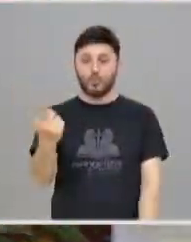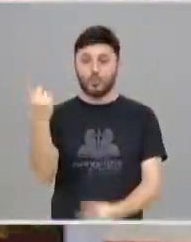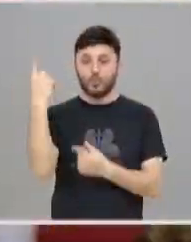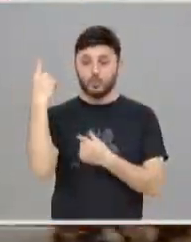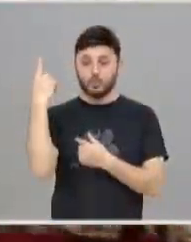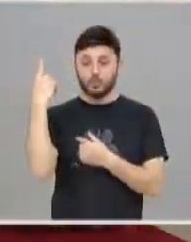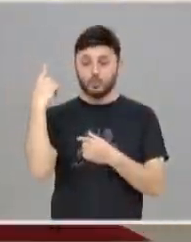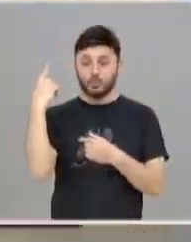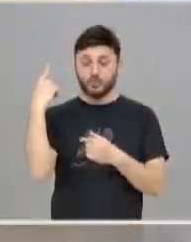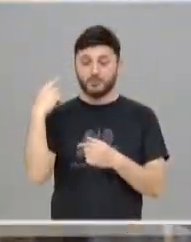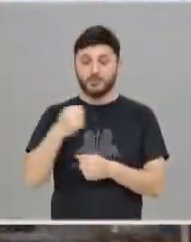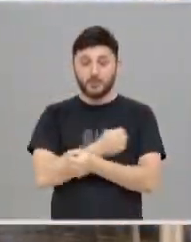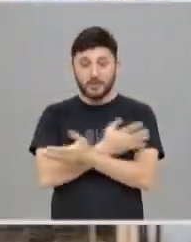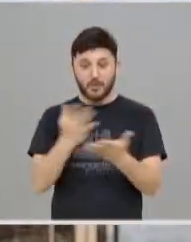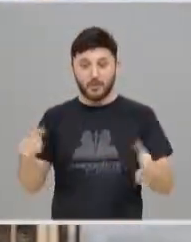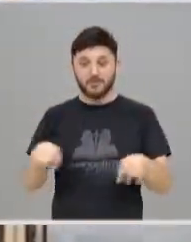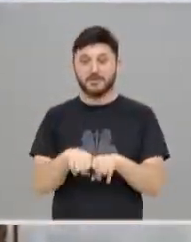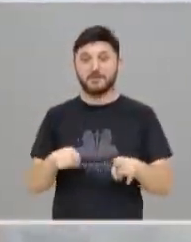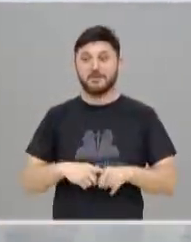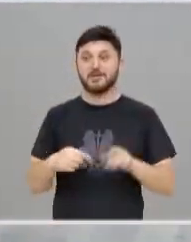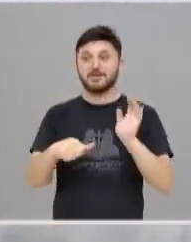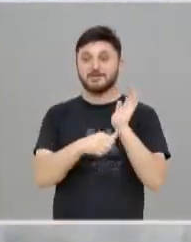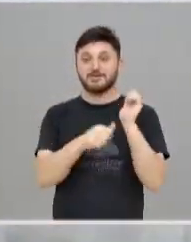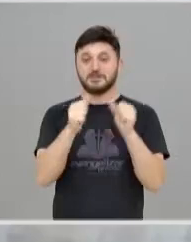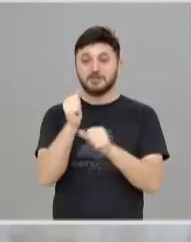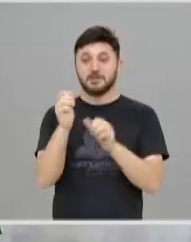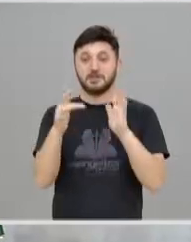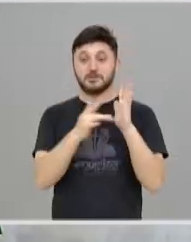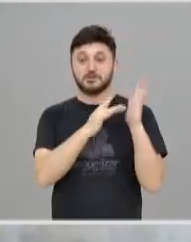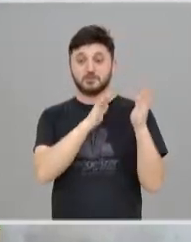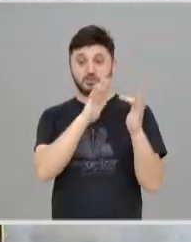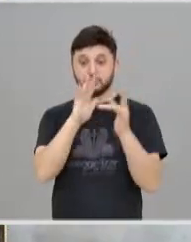das Santas Chagas de Nosso Senhor Jesus Cristo,